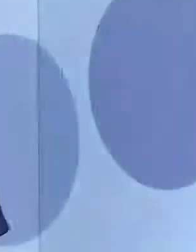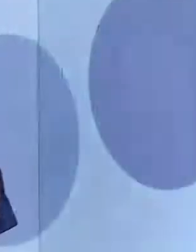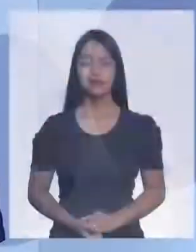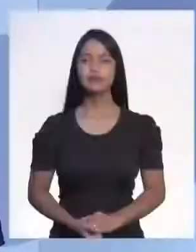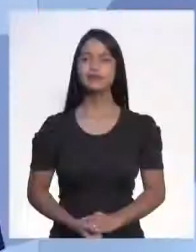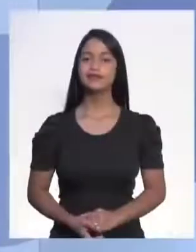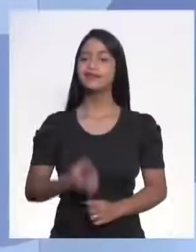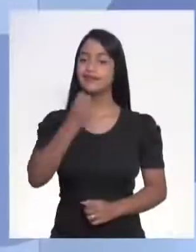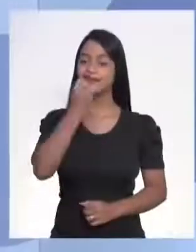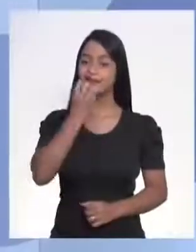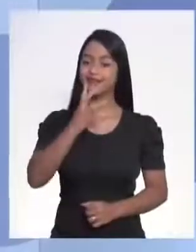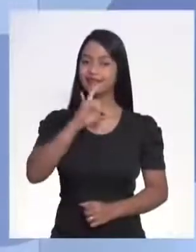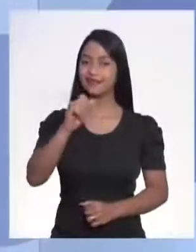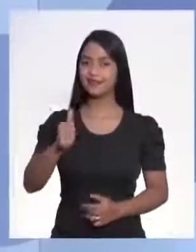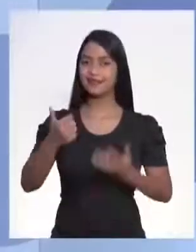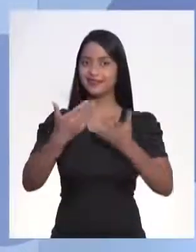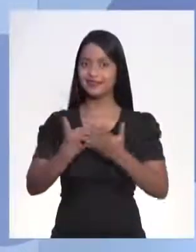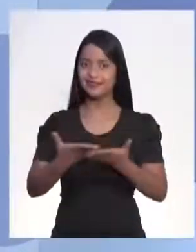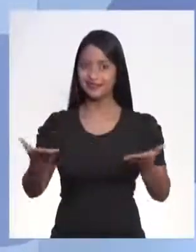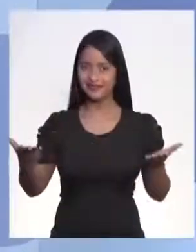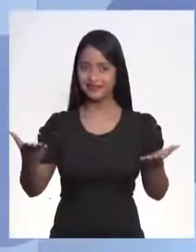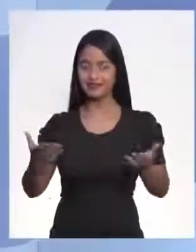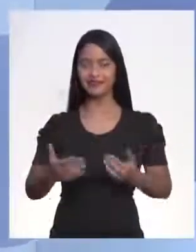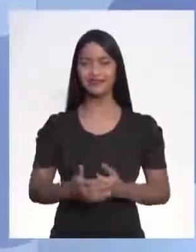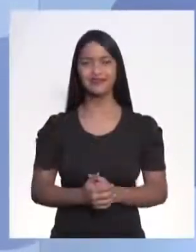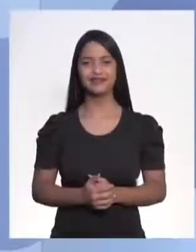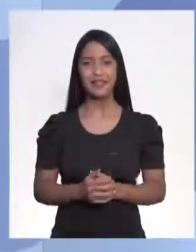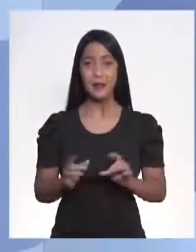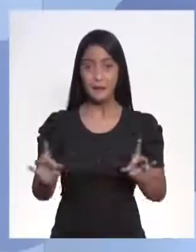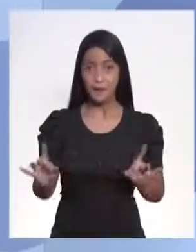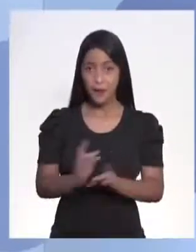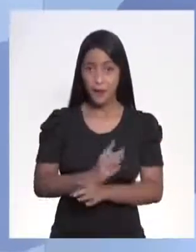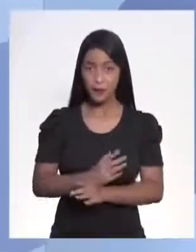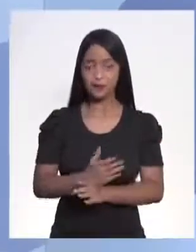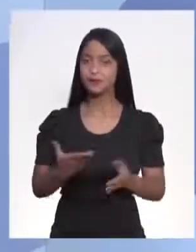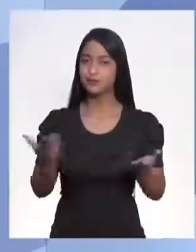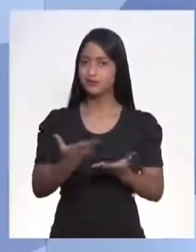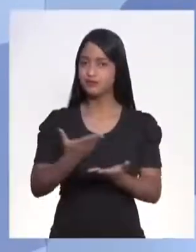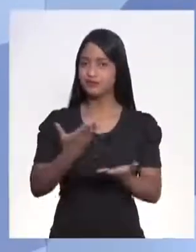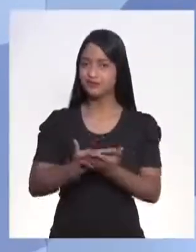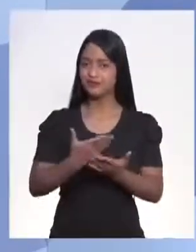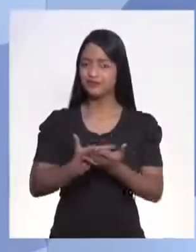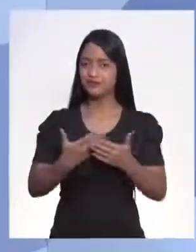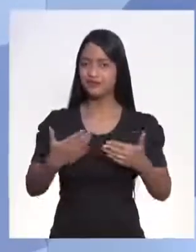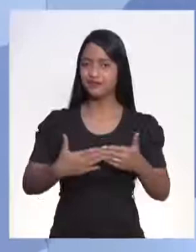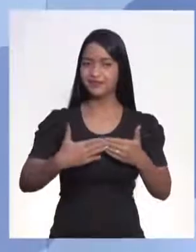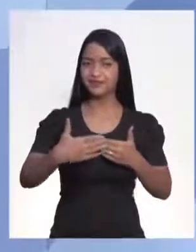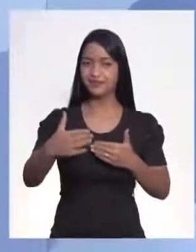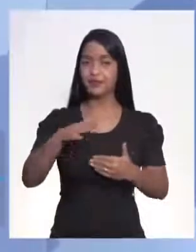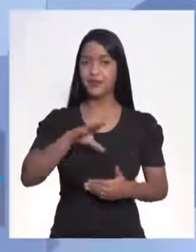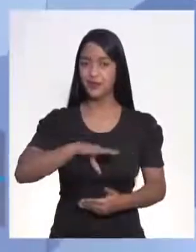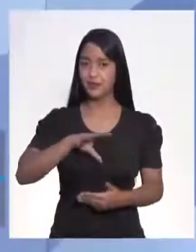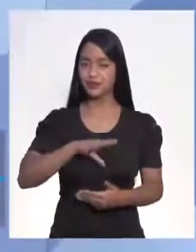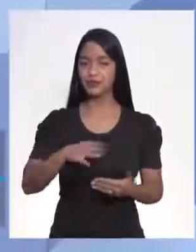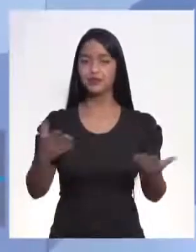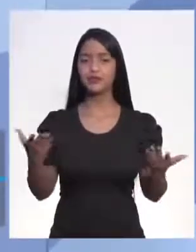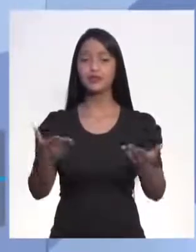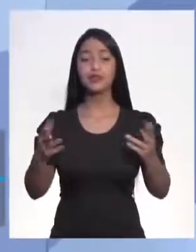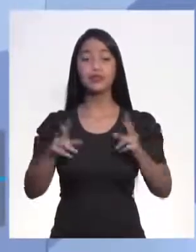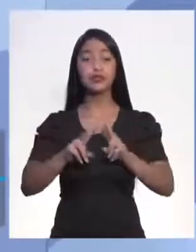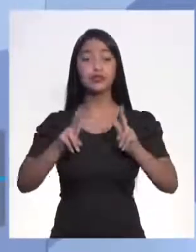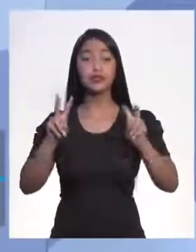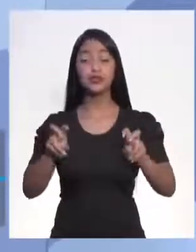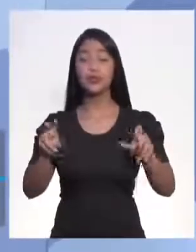bom dia bom dia bom dia prontos para mais uma aula de língua portuguesa na sala tem como